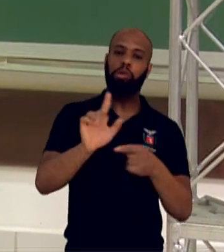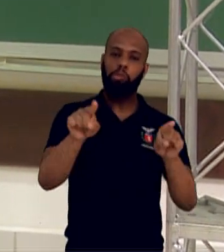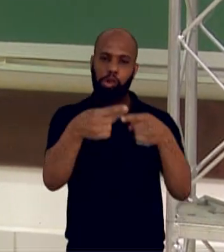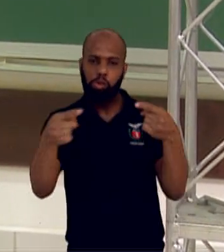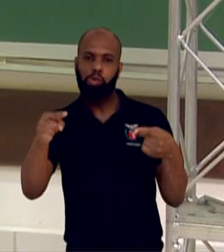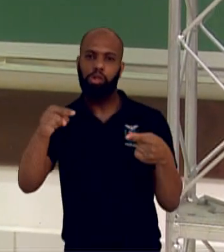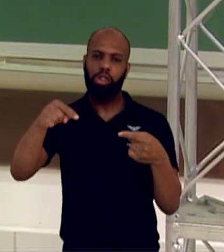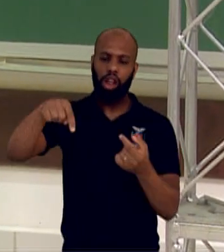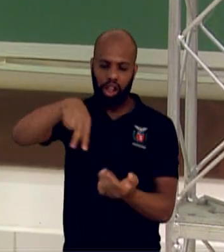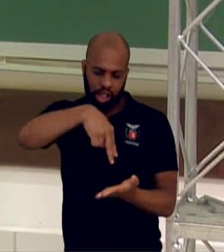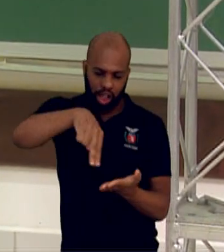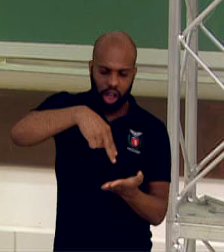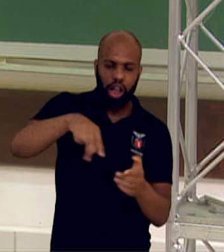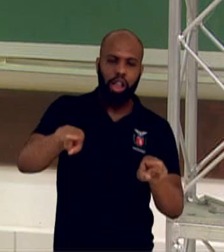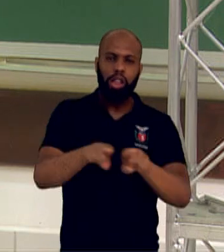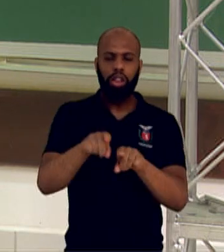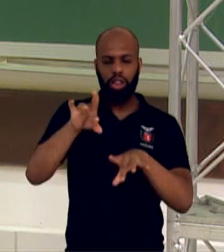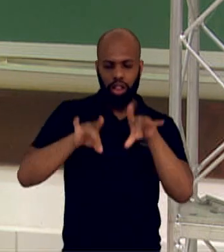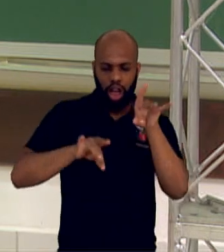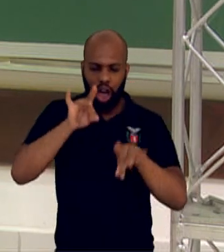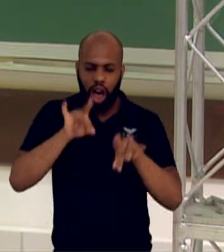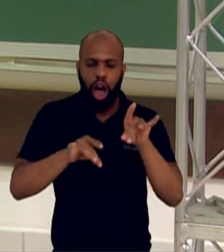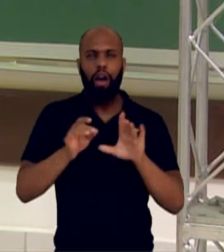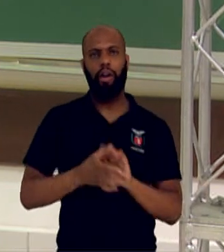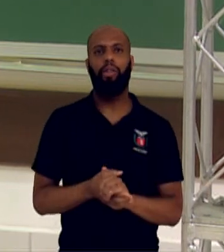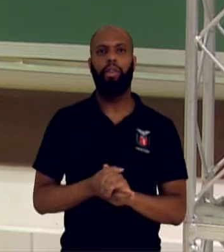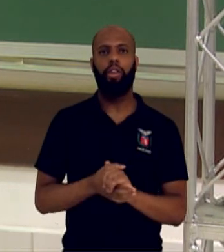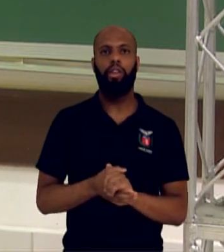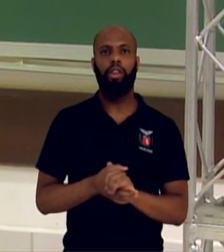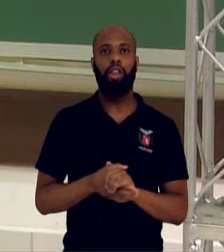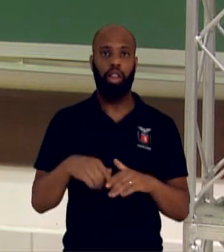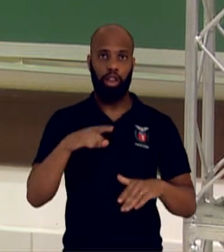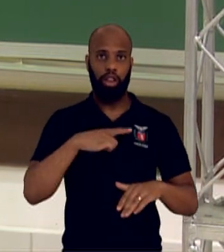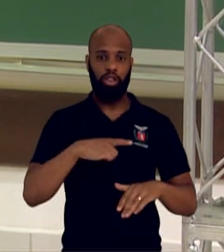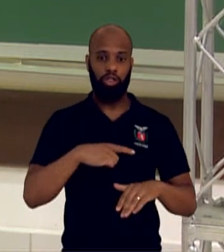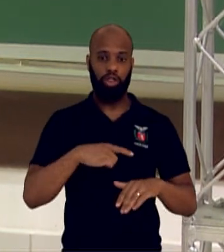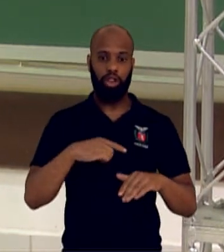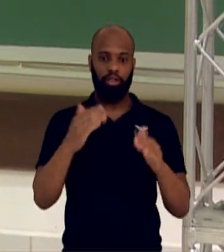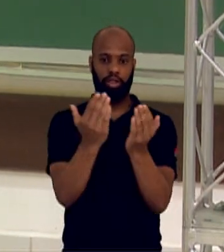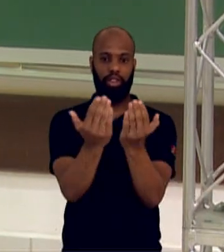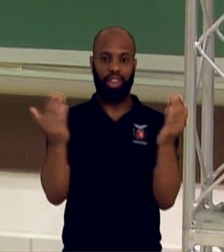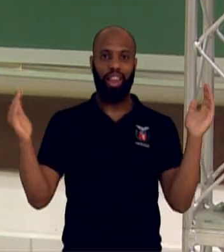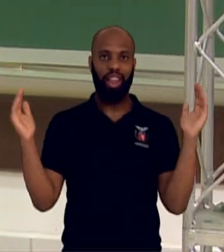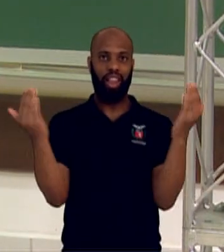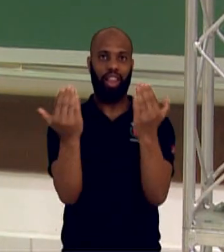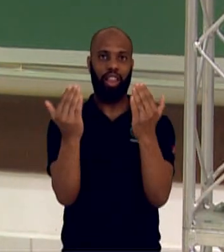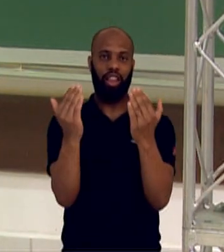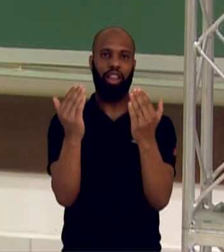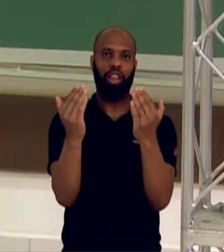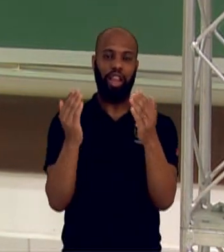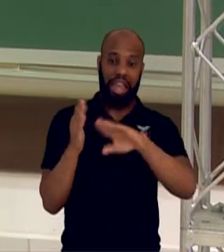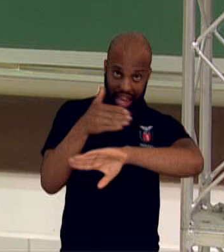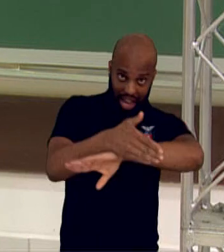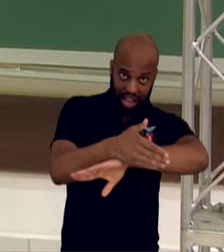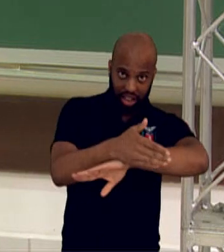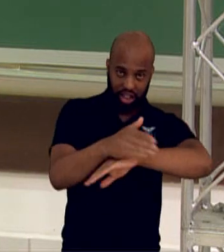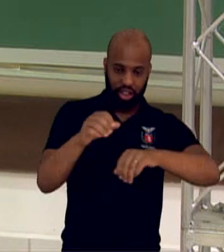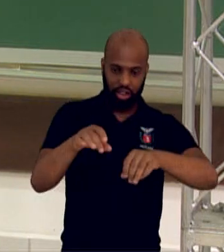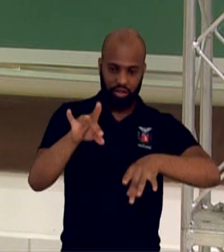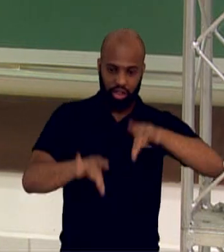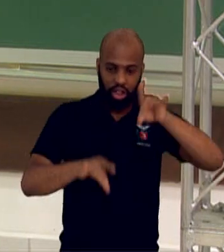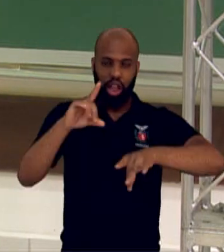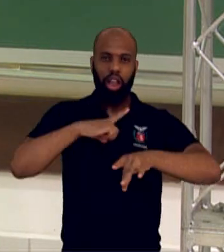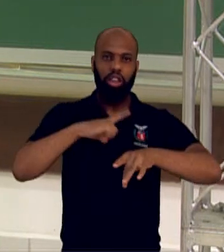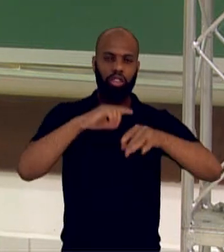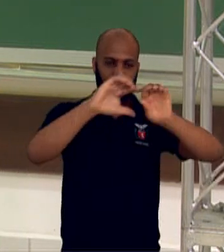de dança, de peça teatral e tudo mais, no hall de entrada do teatro ficavam as obras lá de projetos